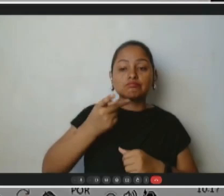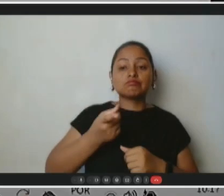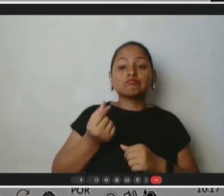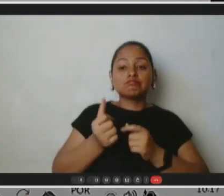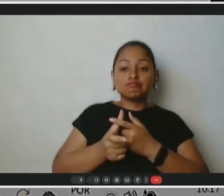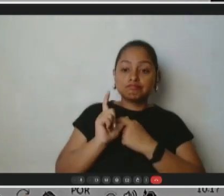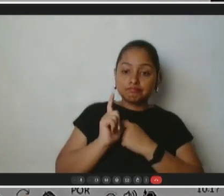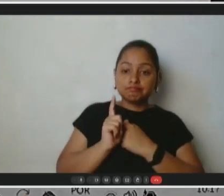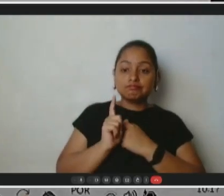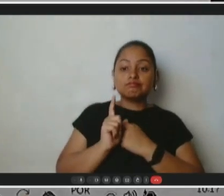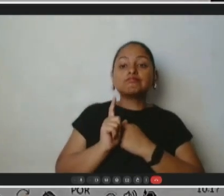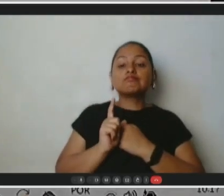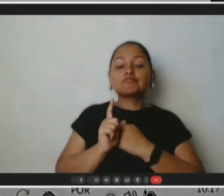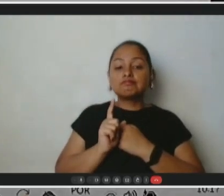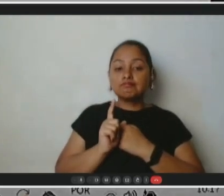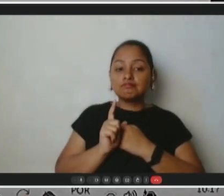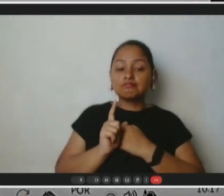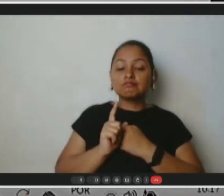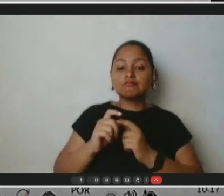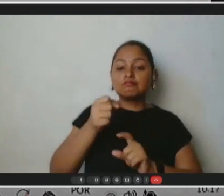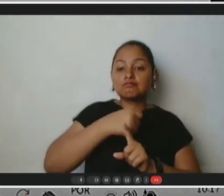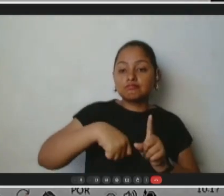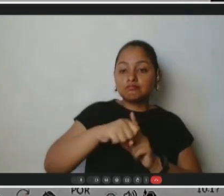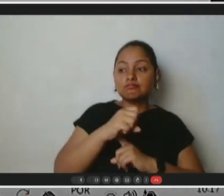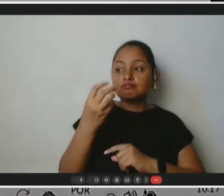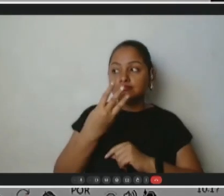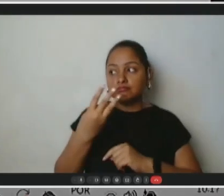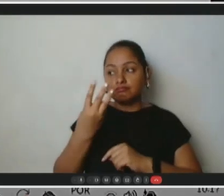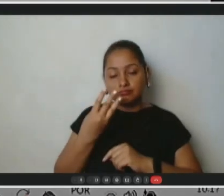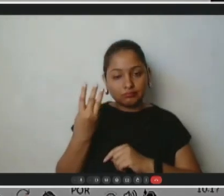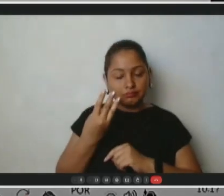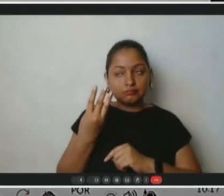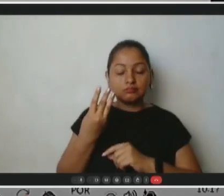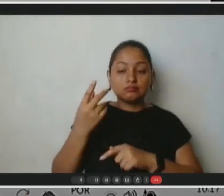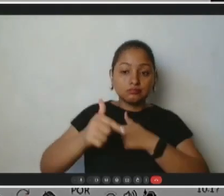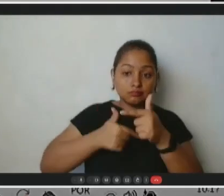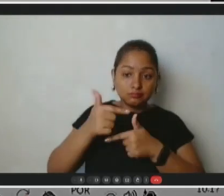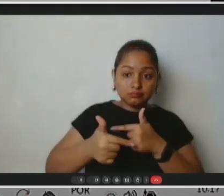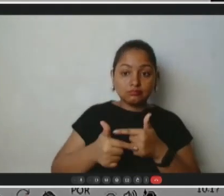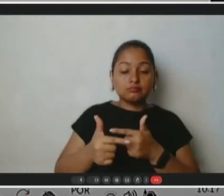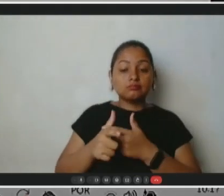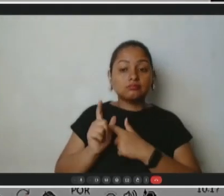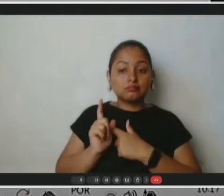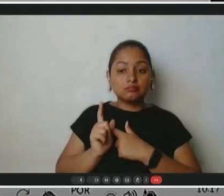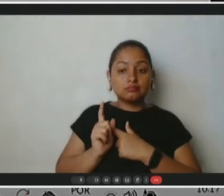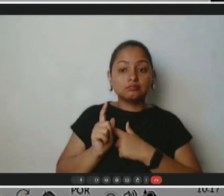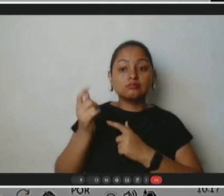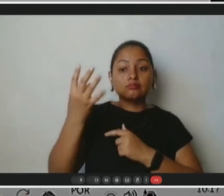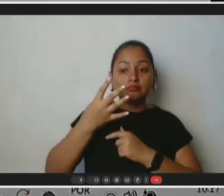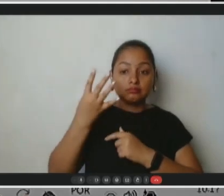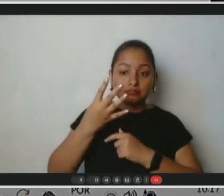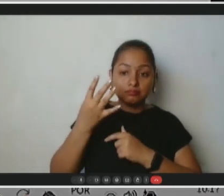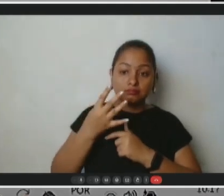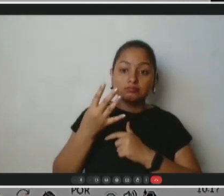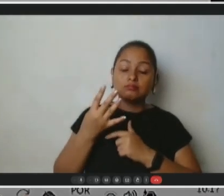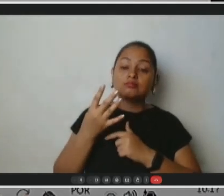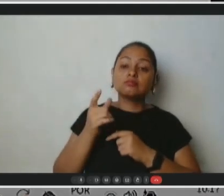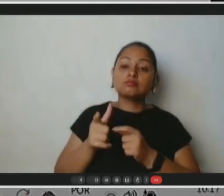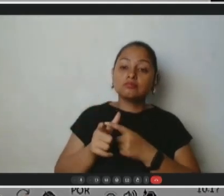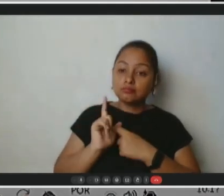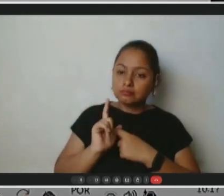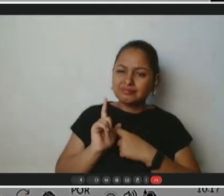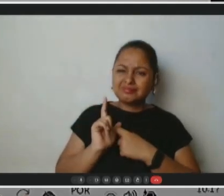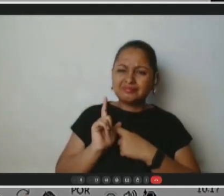inativo em cargos sociais. Terceiro, o pagamento do serviço da atividade pública. Quarto, aos empréstimos e às contrapartidas de